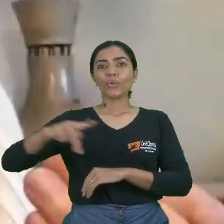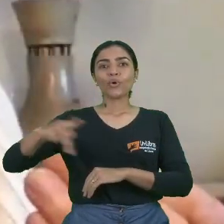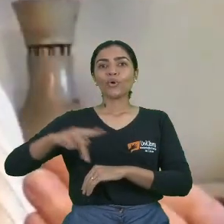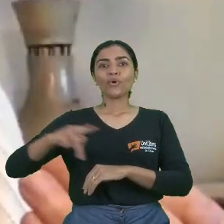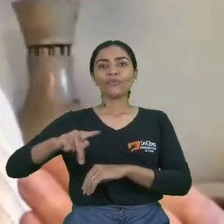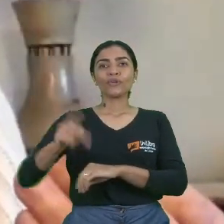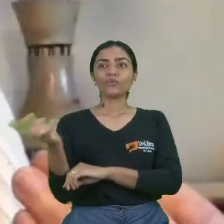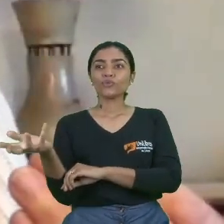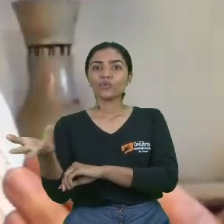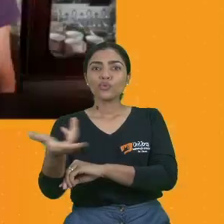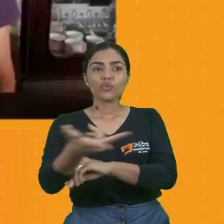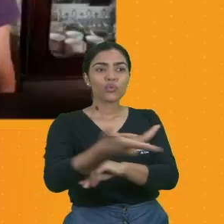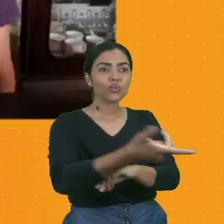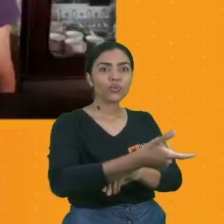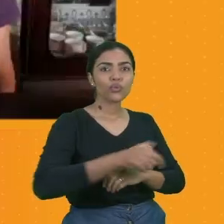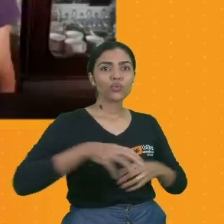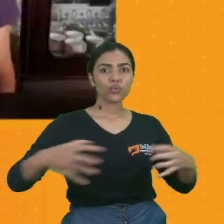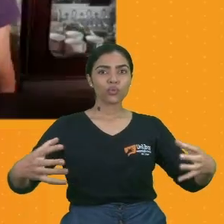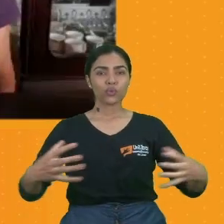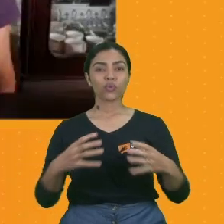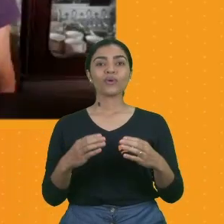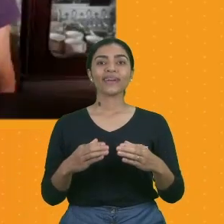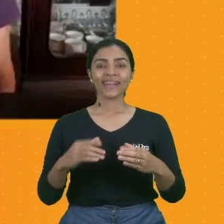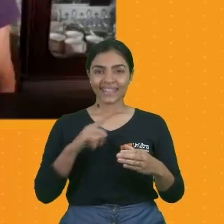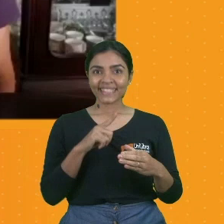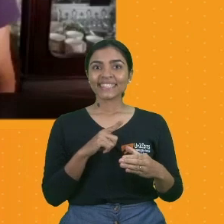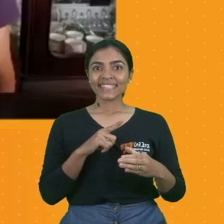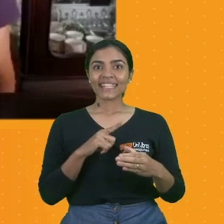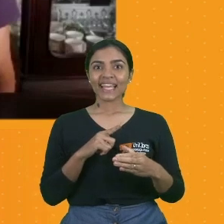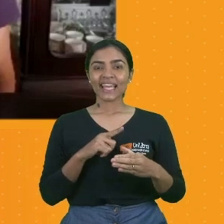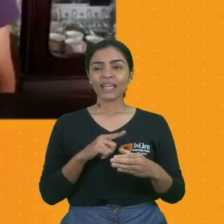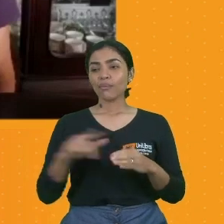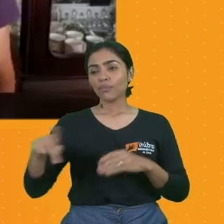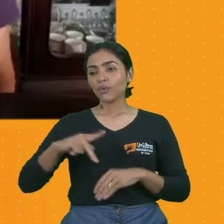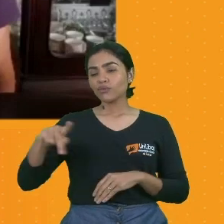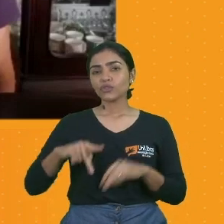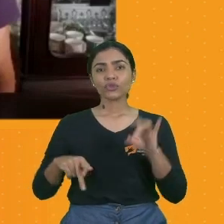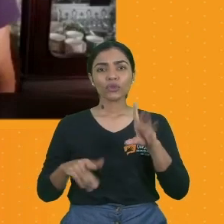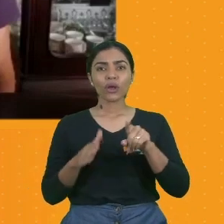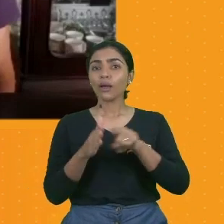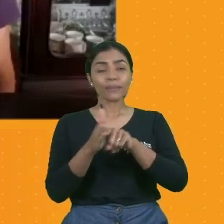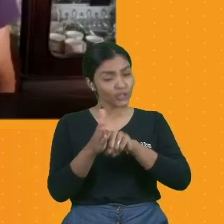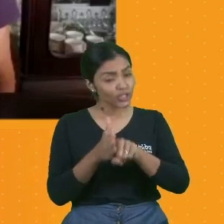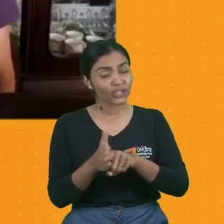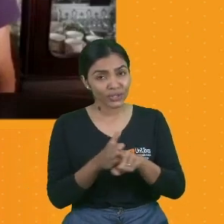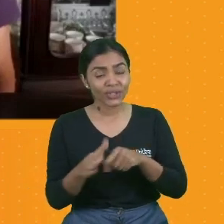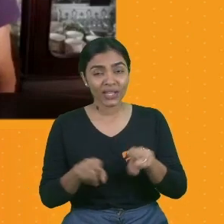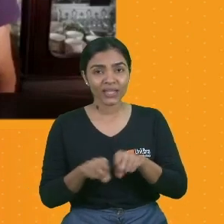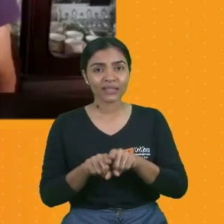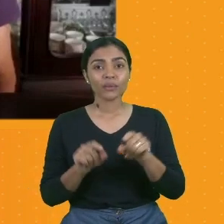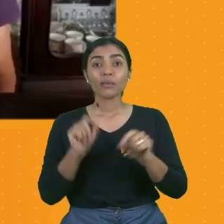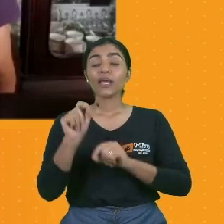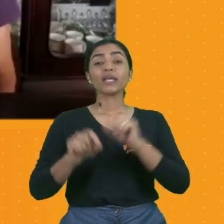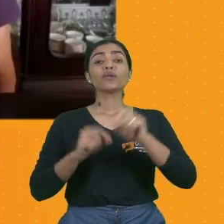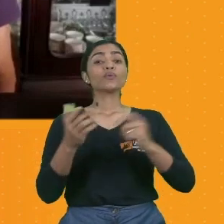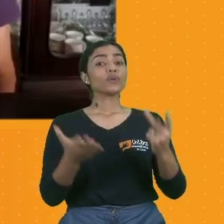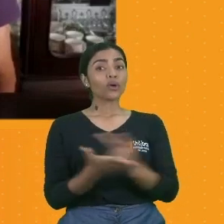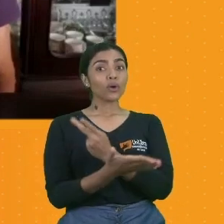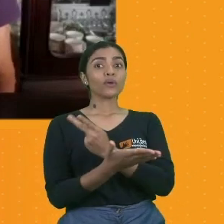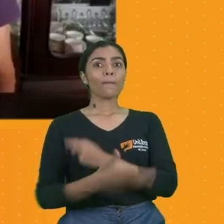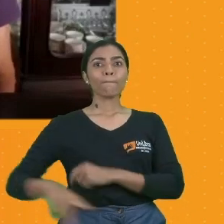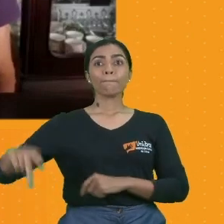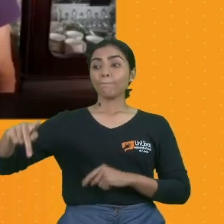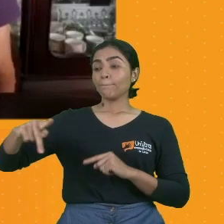não só pesquisadores e o que foi acontecendo né os professores começaram